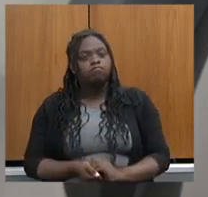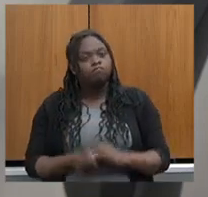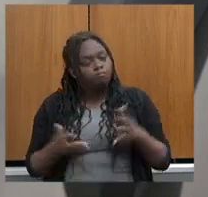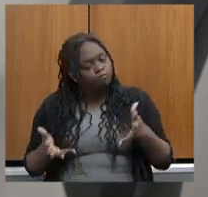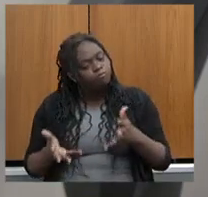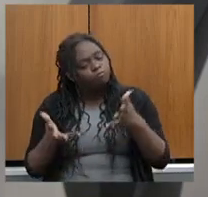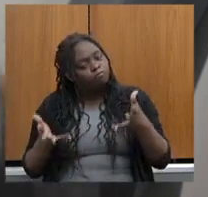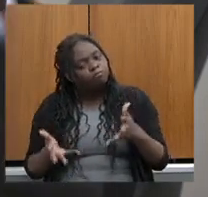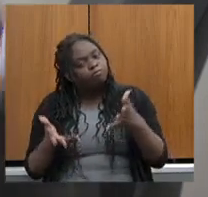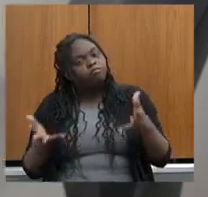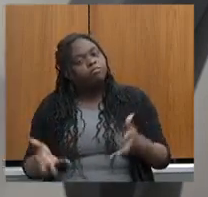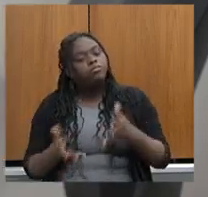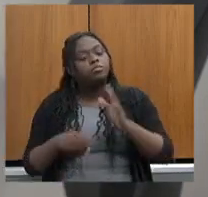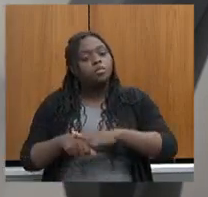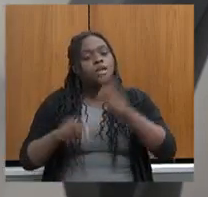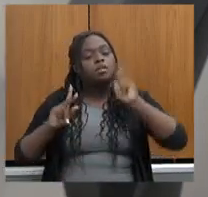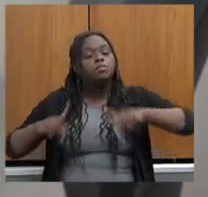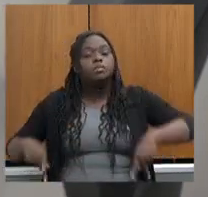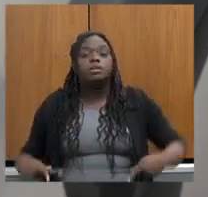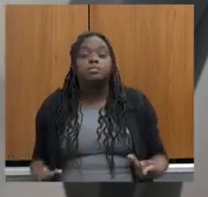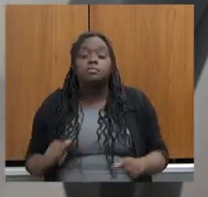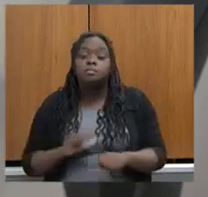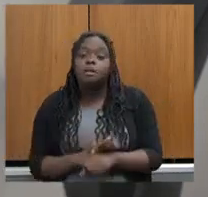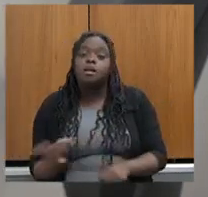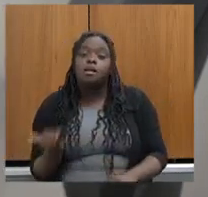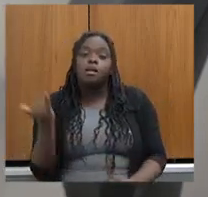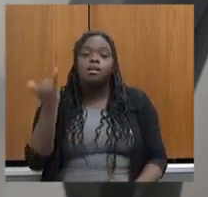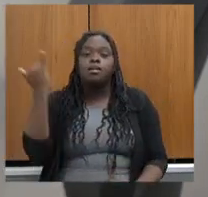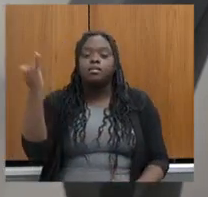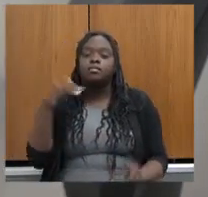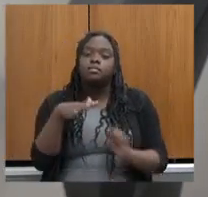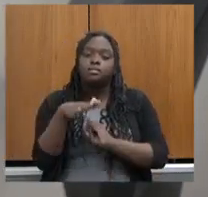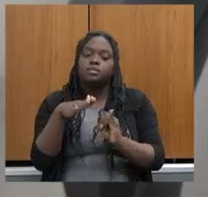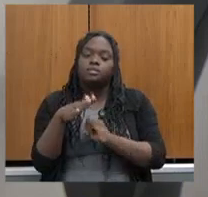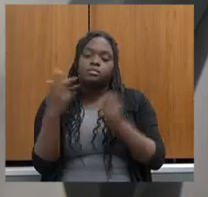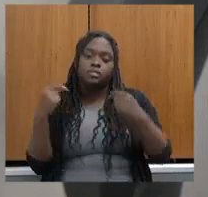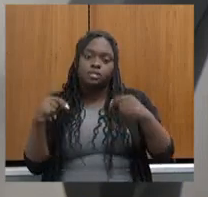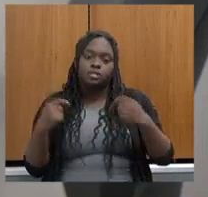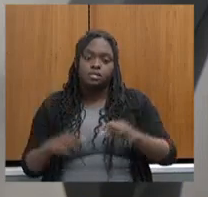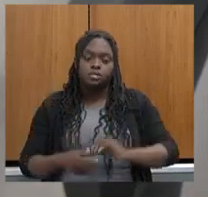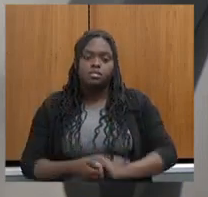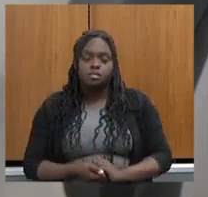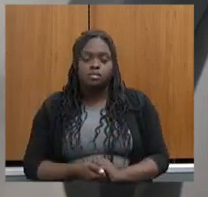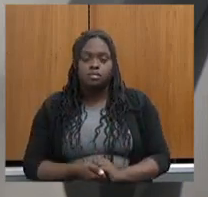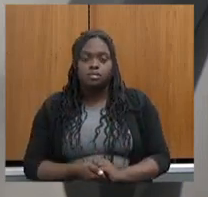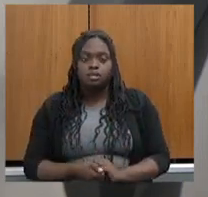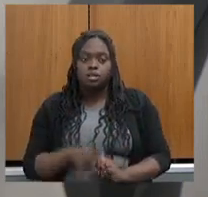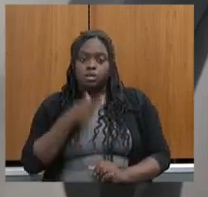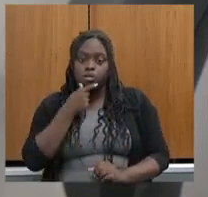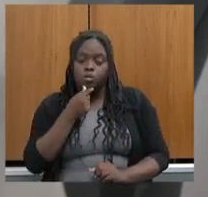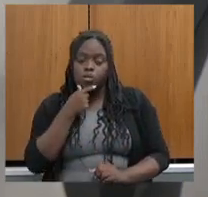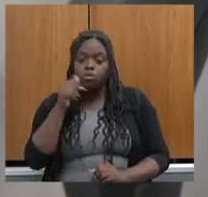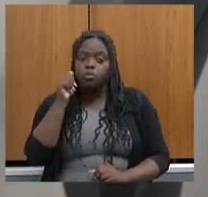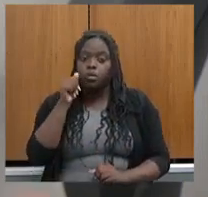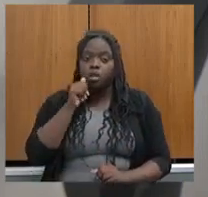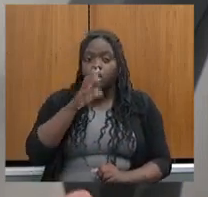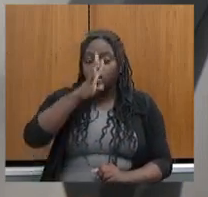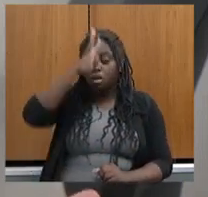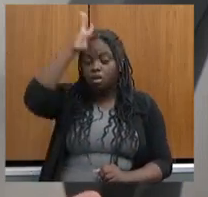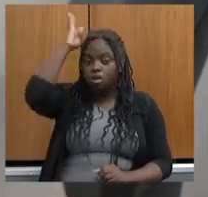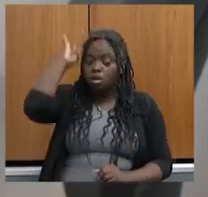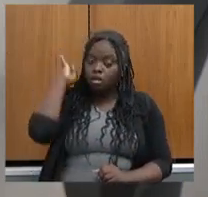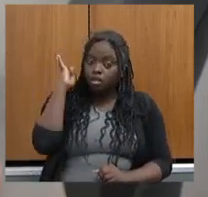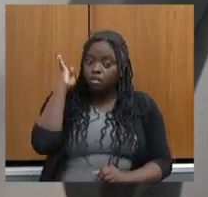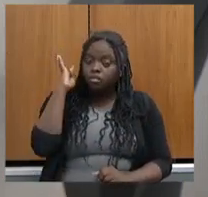mais no efetivo humano que é o mais necessário que a instituição mais precisa ser um homem e ser mulher Bombeiro Militar